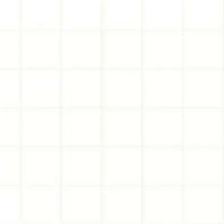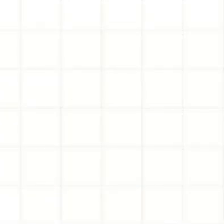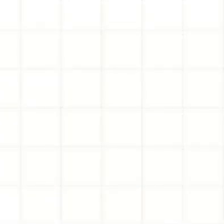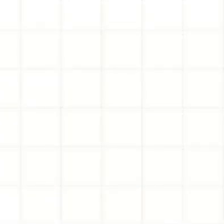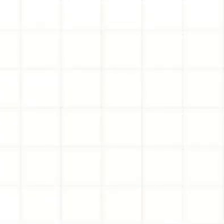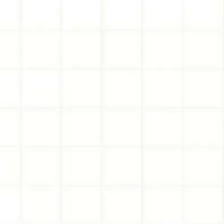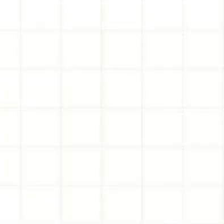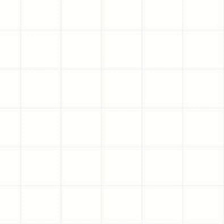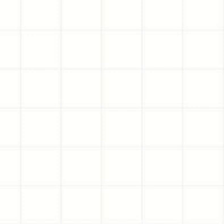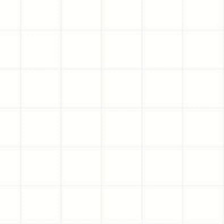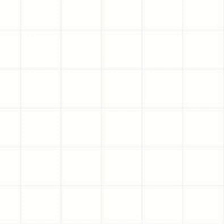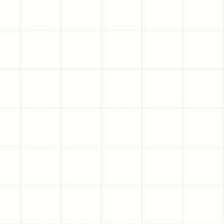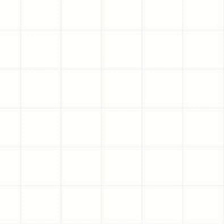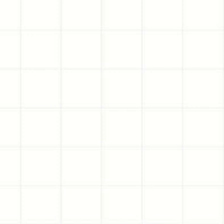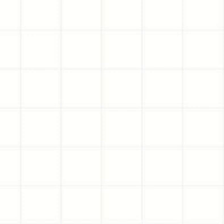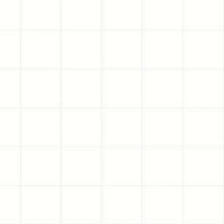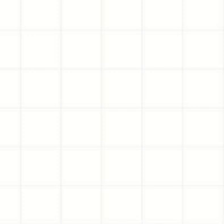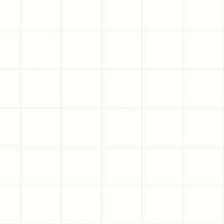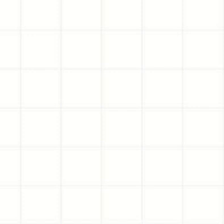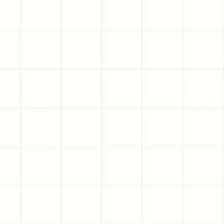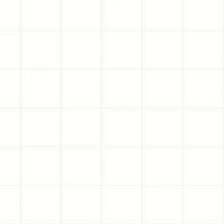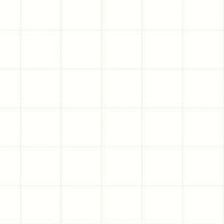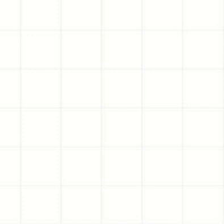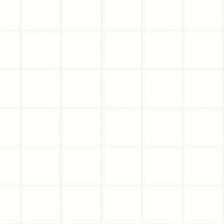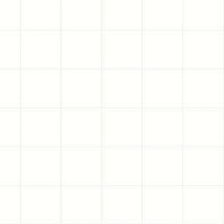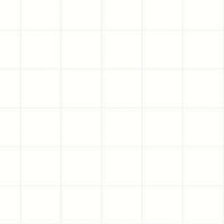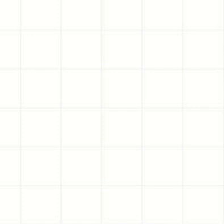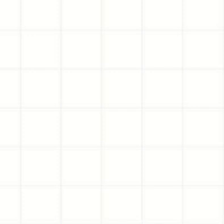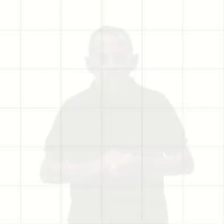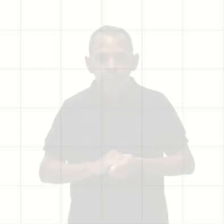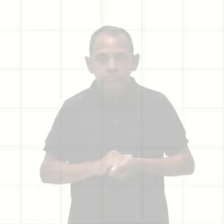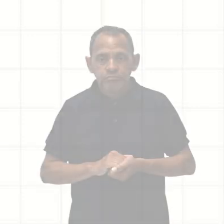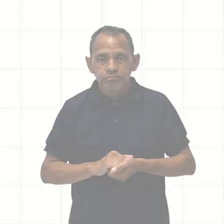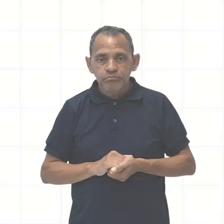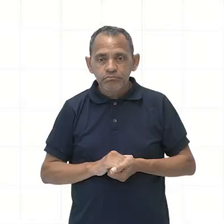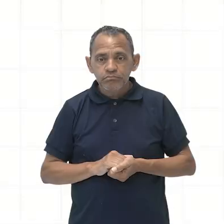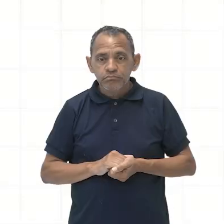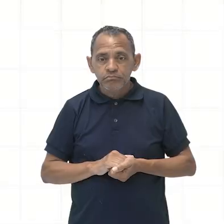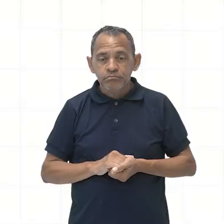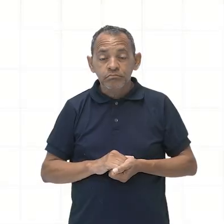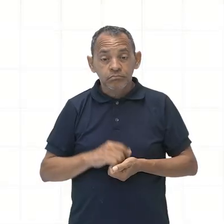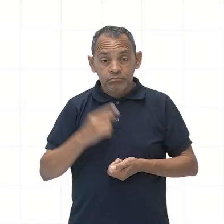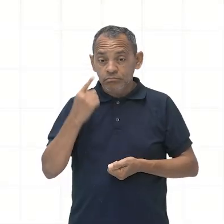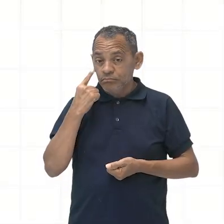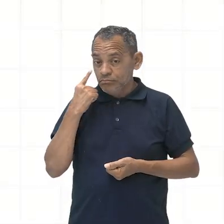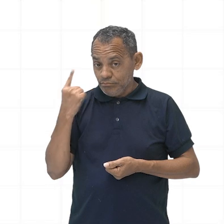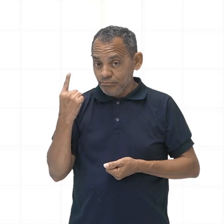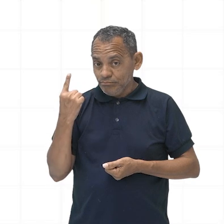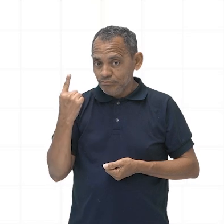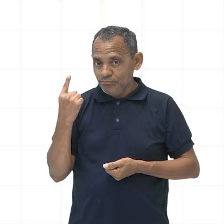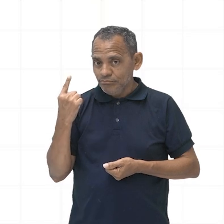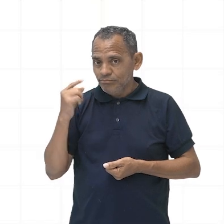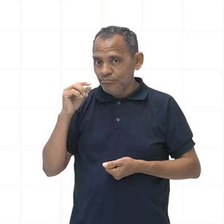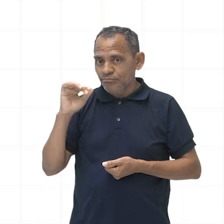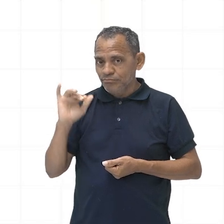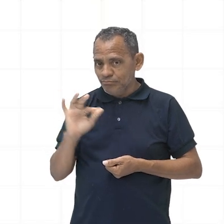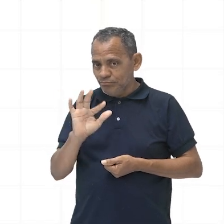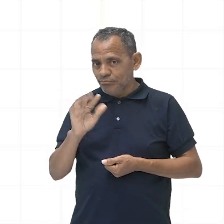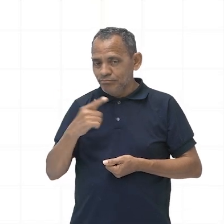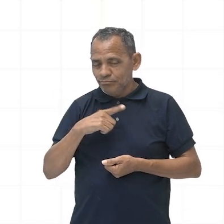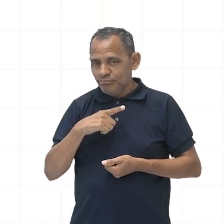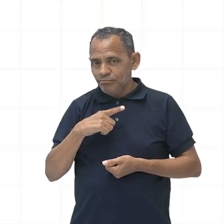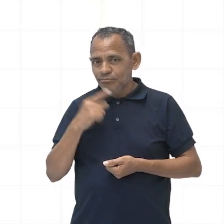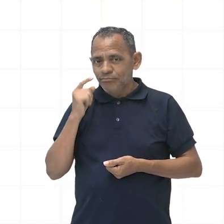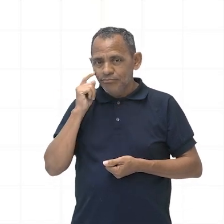triângulo, certo? E aí, o que é que ele diz? Observando esse triângulo agora.